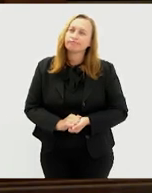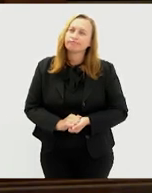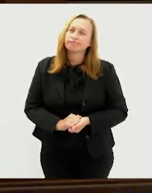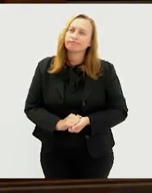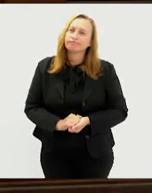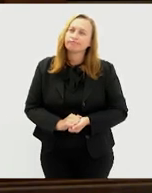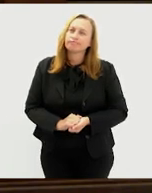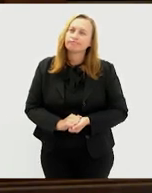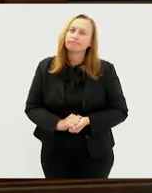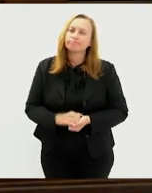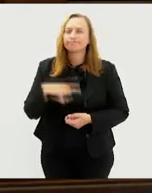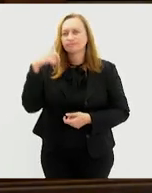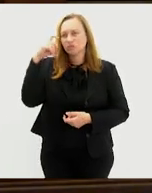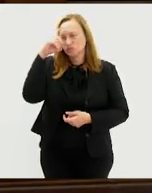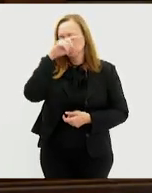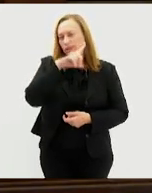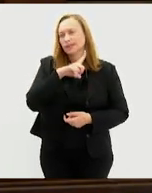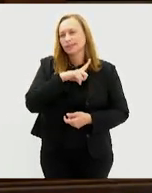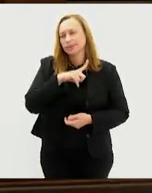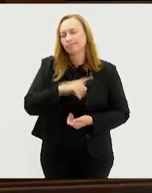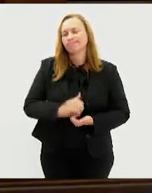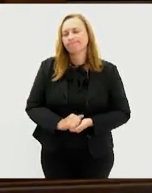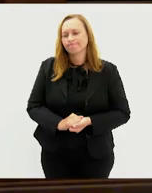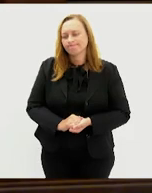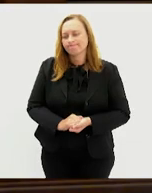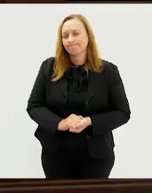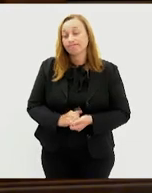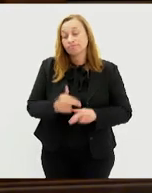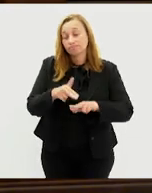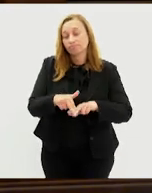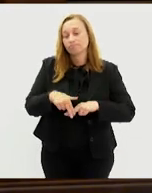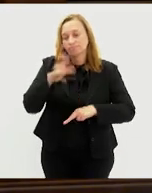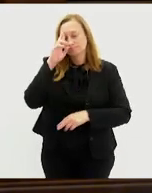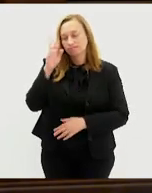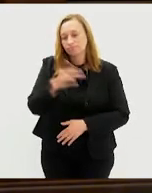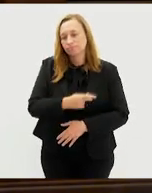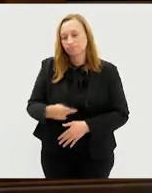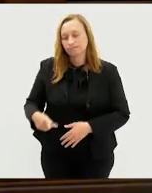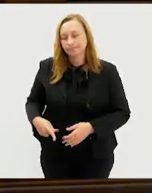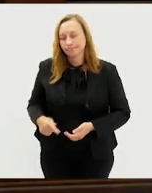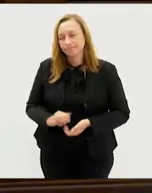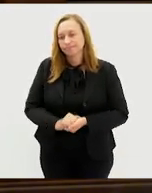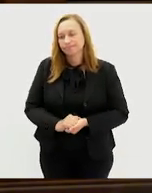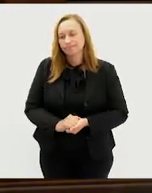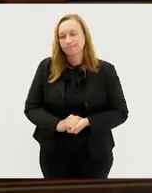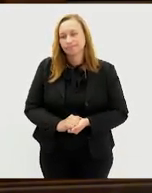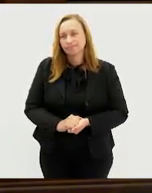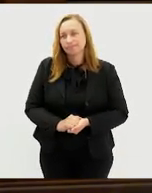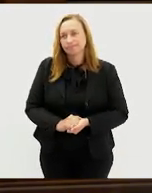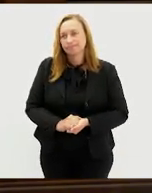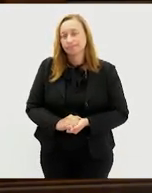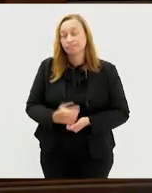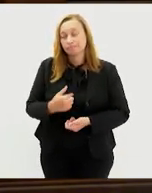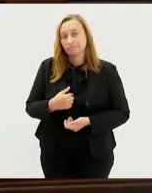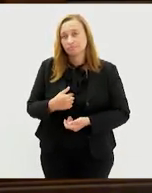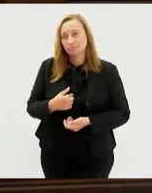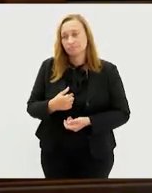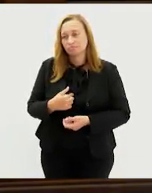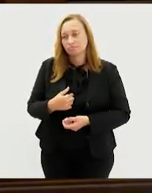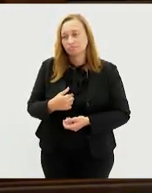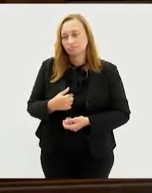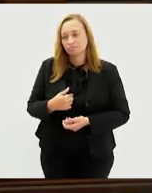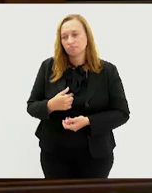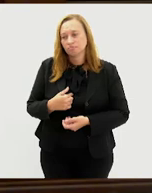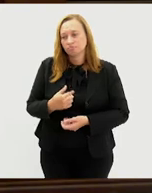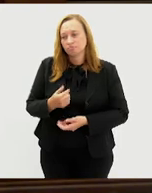grande dificuldade por isso senhor presidente eu vou insistir